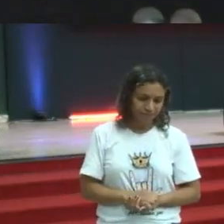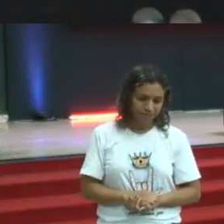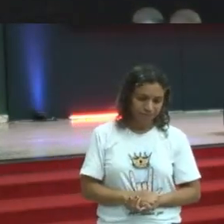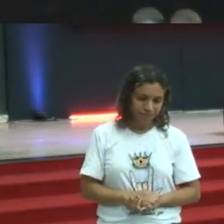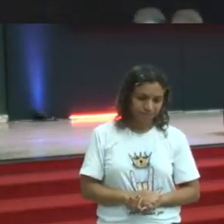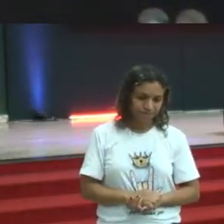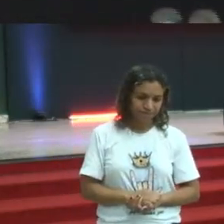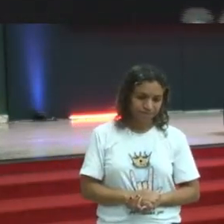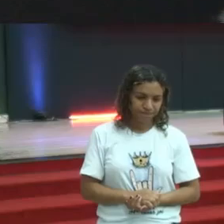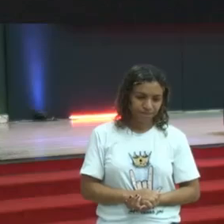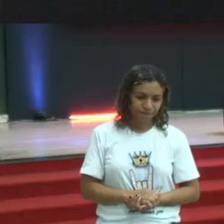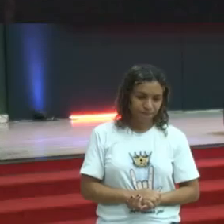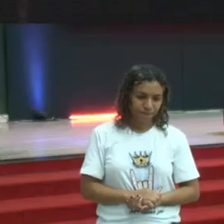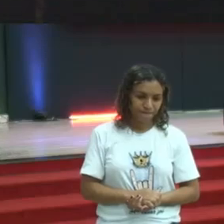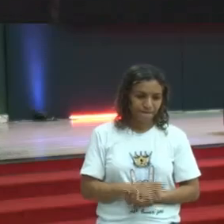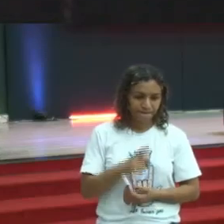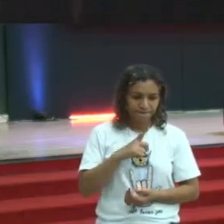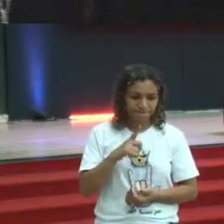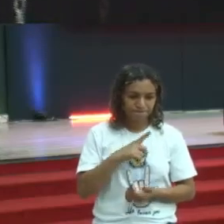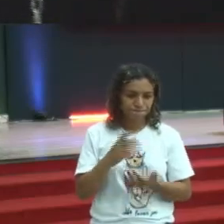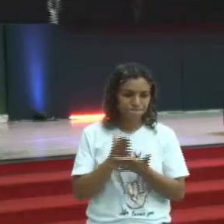E até alguns